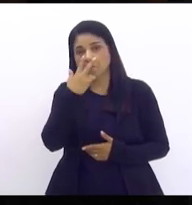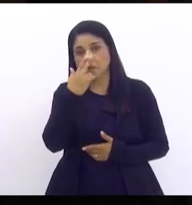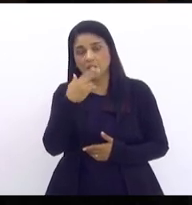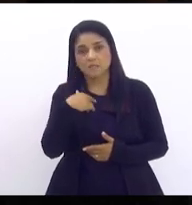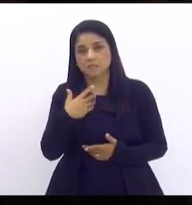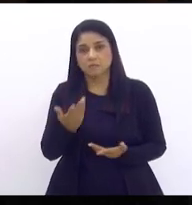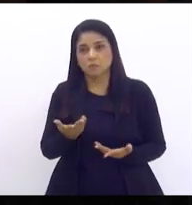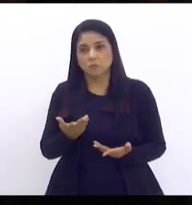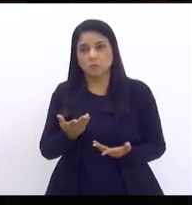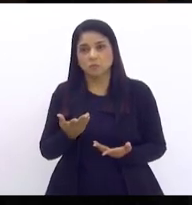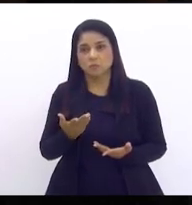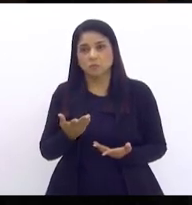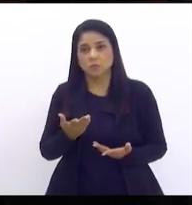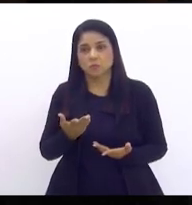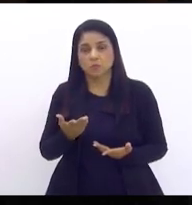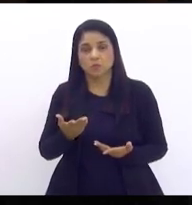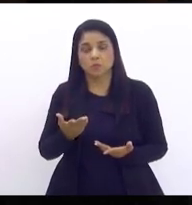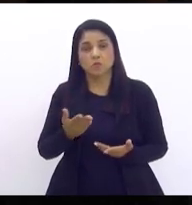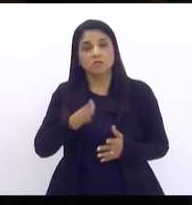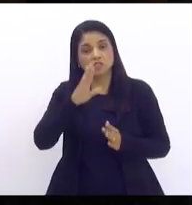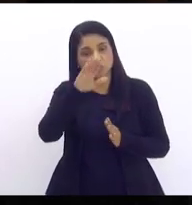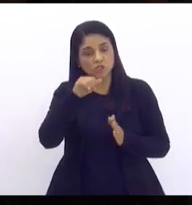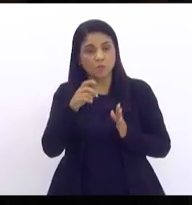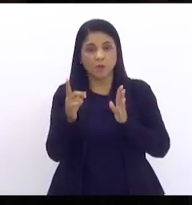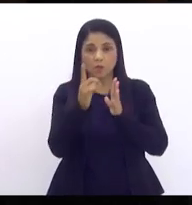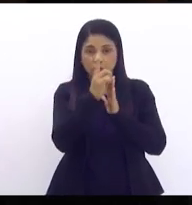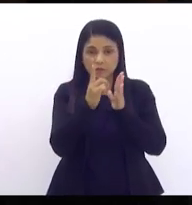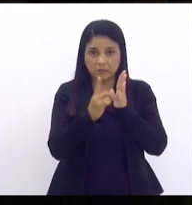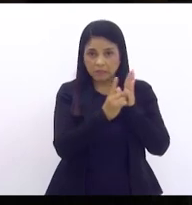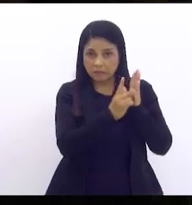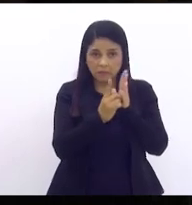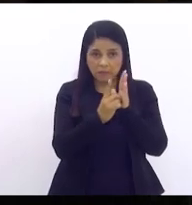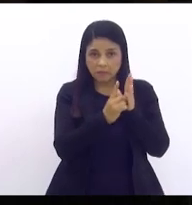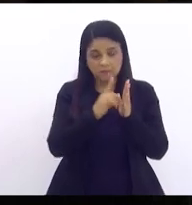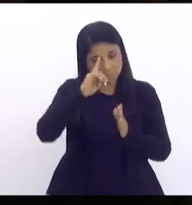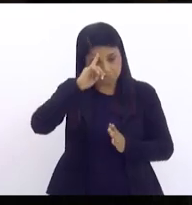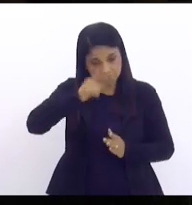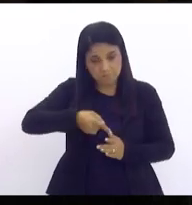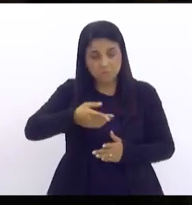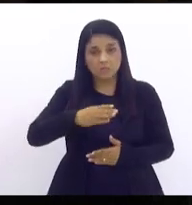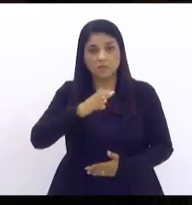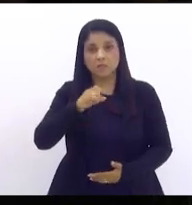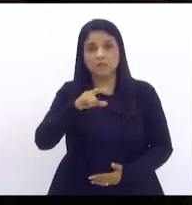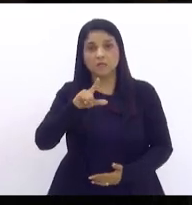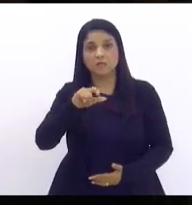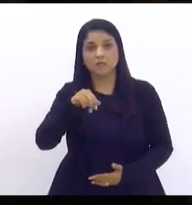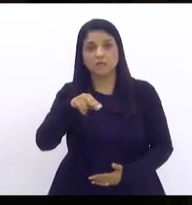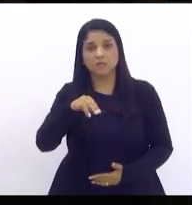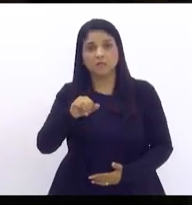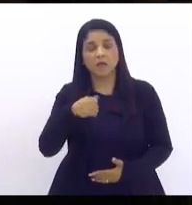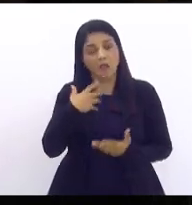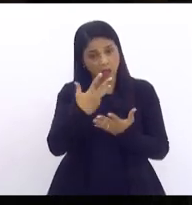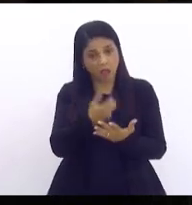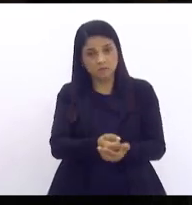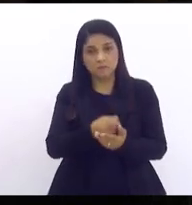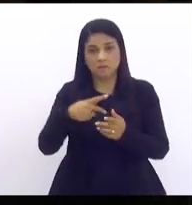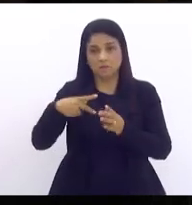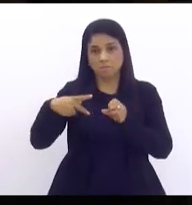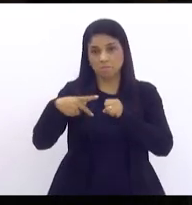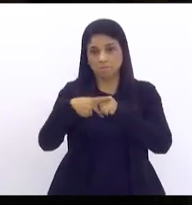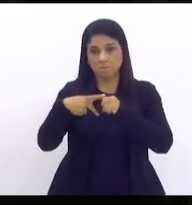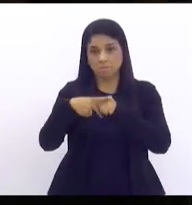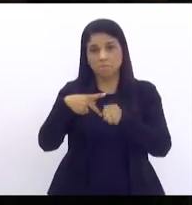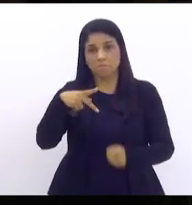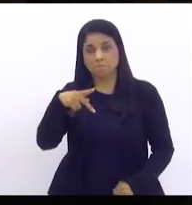Chama aí o presidente Tretan e manda dar ordem às clínicas para exatamente aceitar PIX, cartão